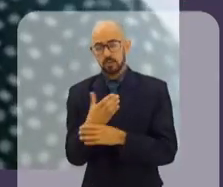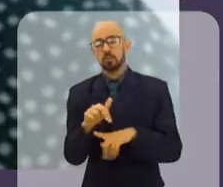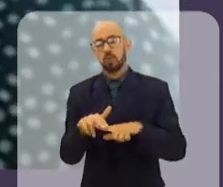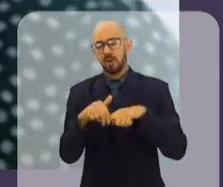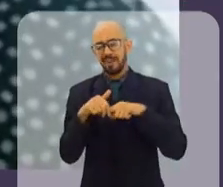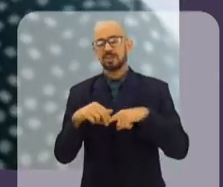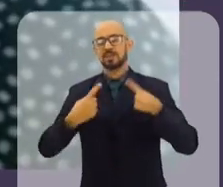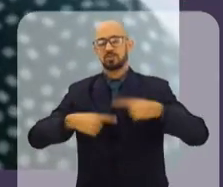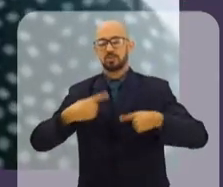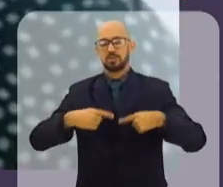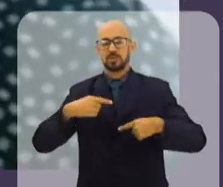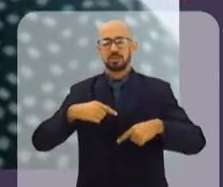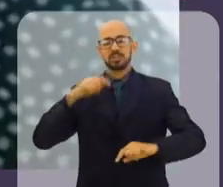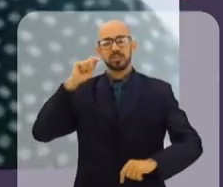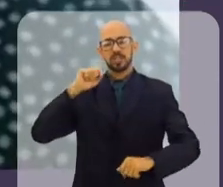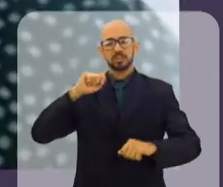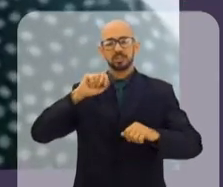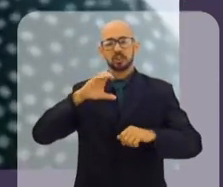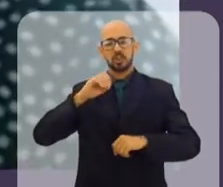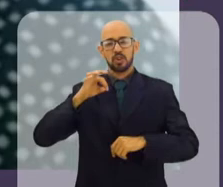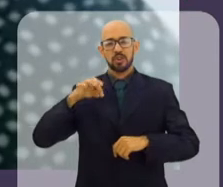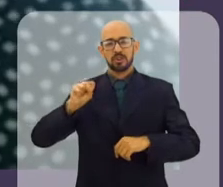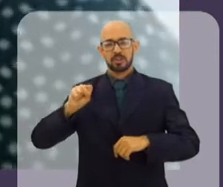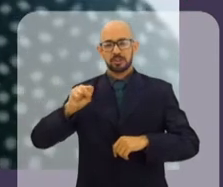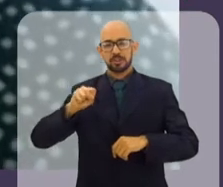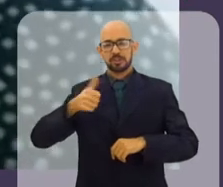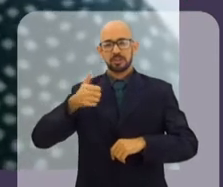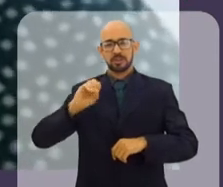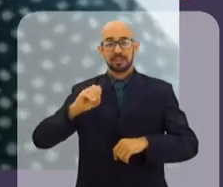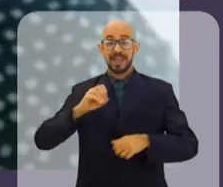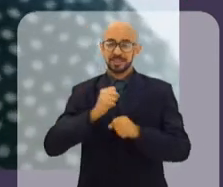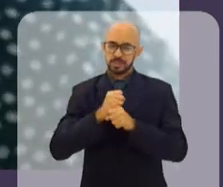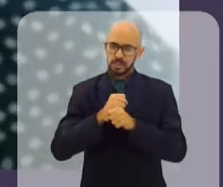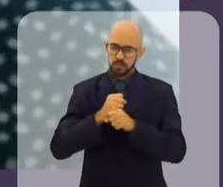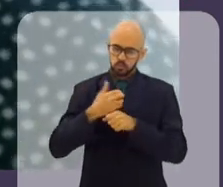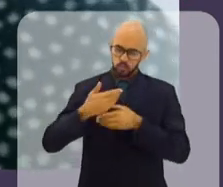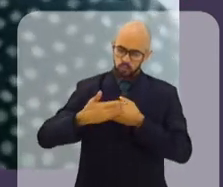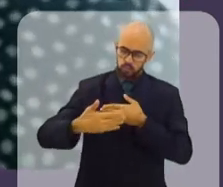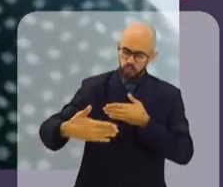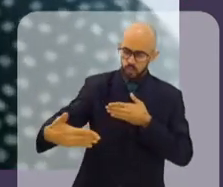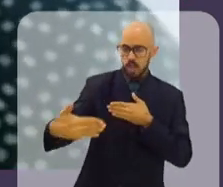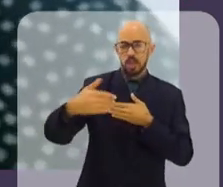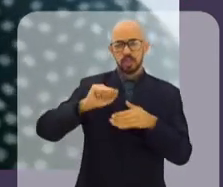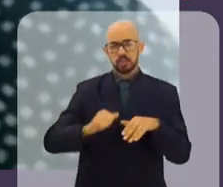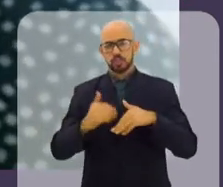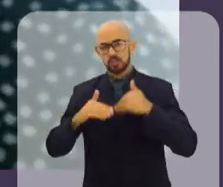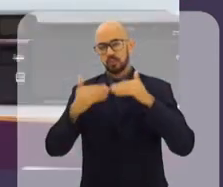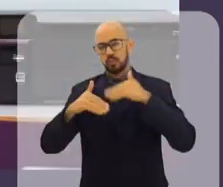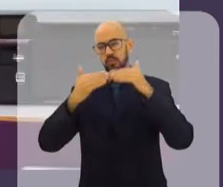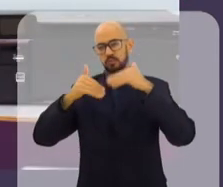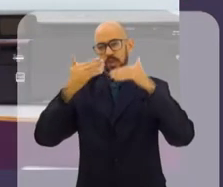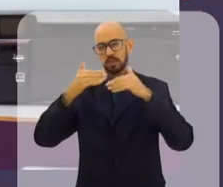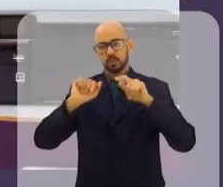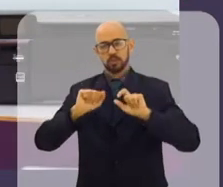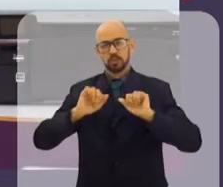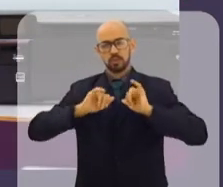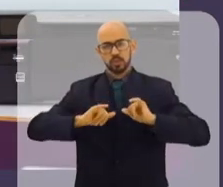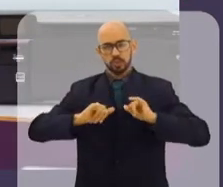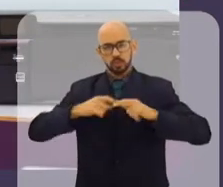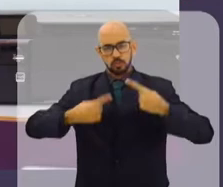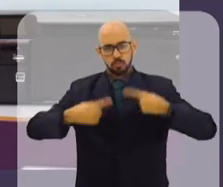da política de cotas. Nesses 10 anos, mais de 10 anos, né, na verdade, de desenvolvimento de